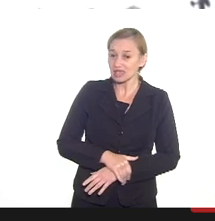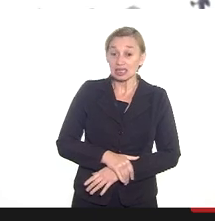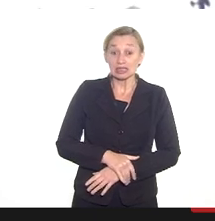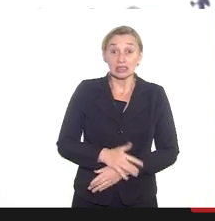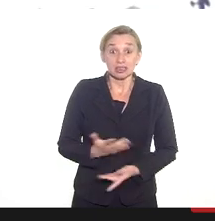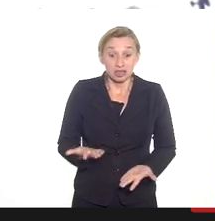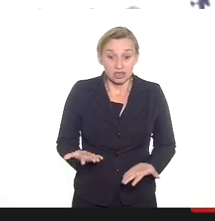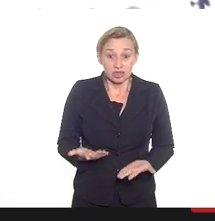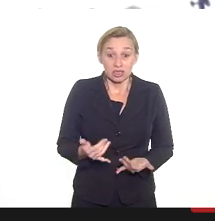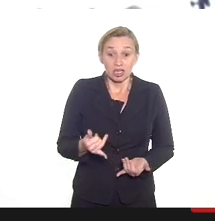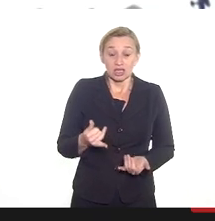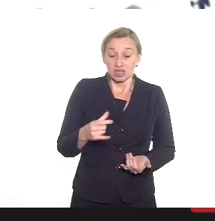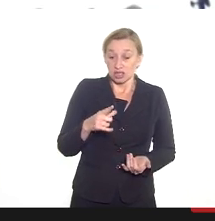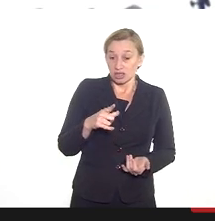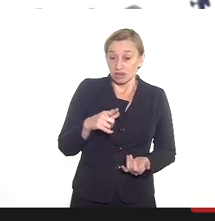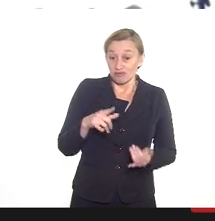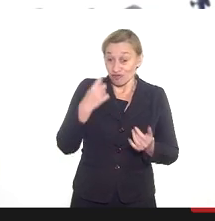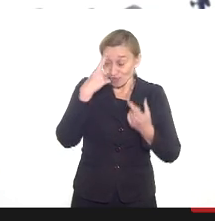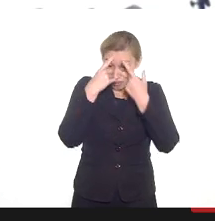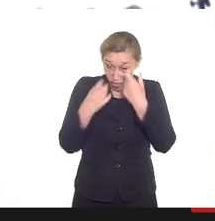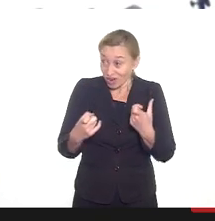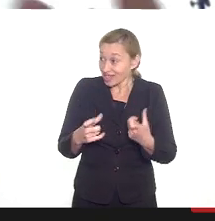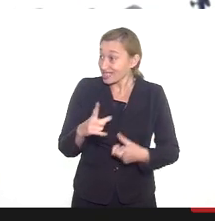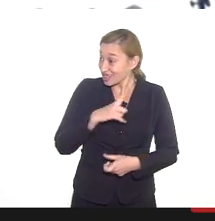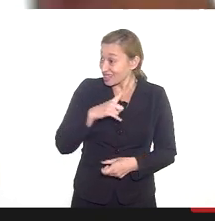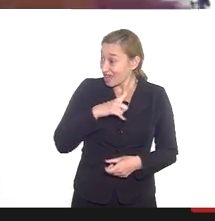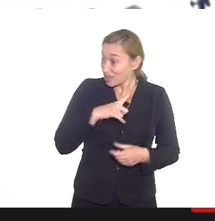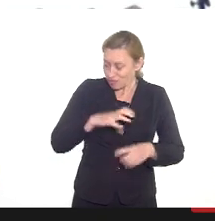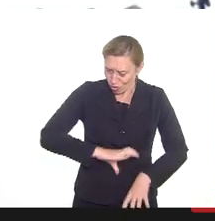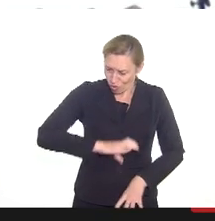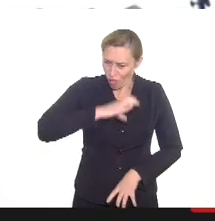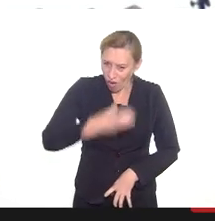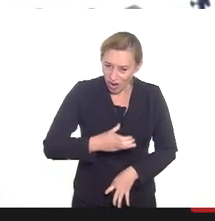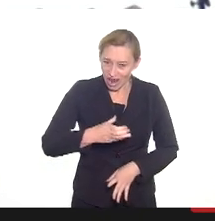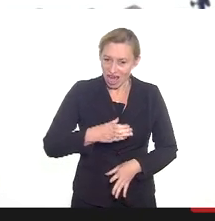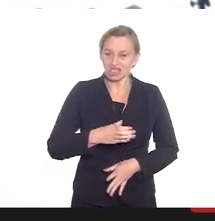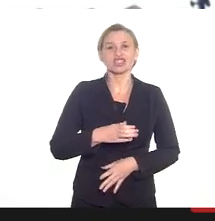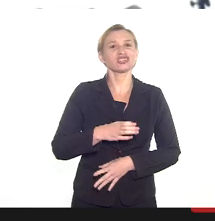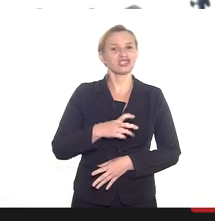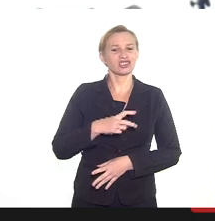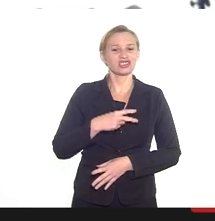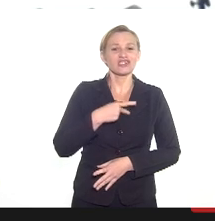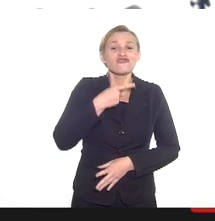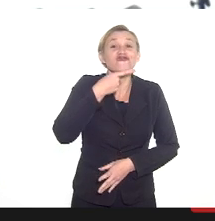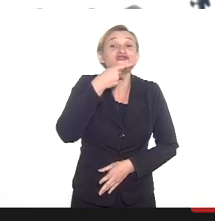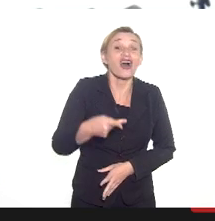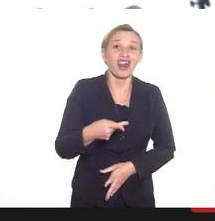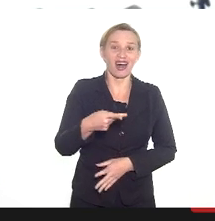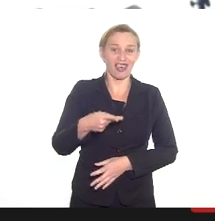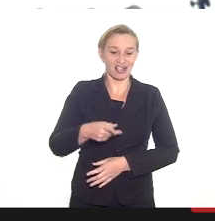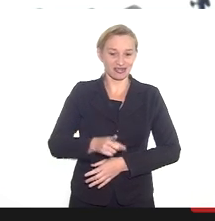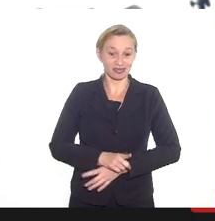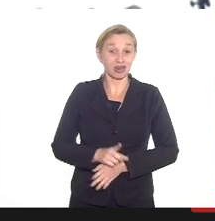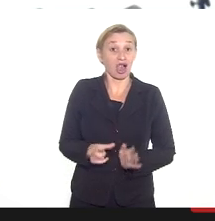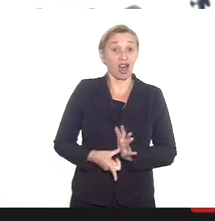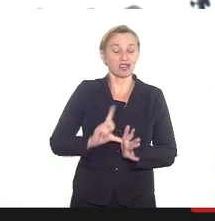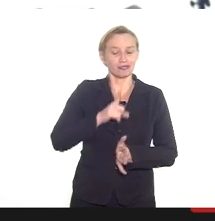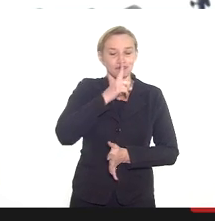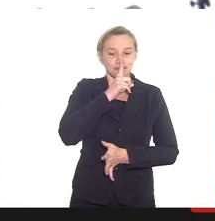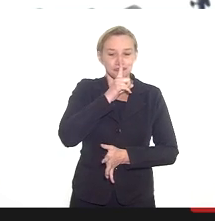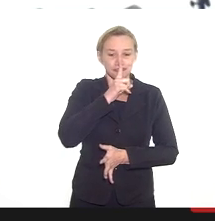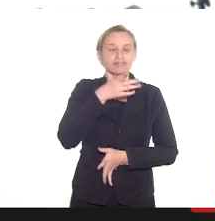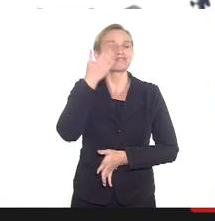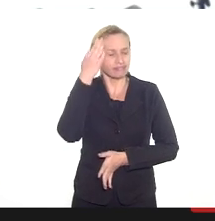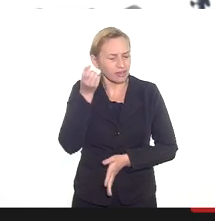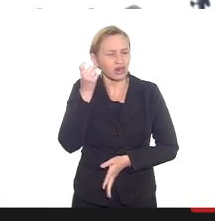ter sido vítima de violência, teve a coragem e quebrou esse ciclo, né, de silêncio, que a gente sabe que é